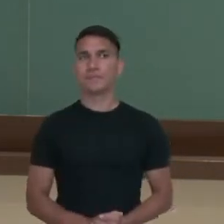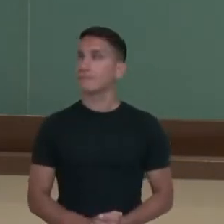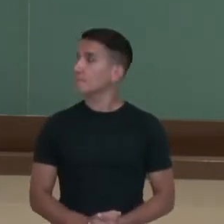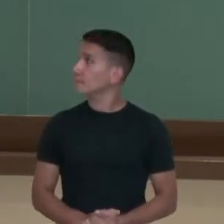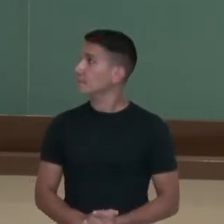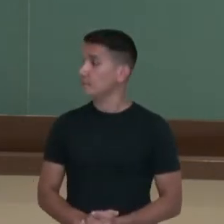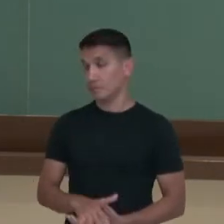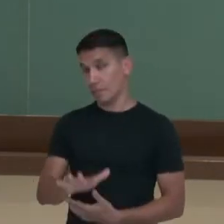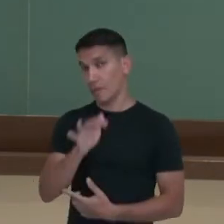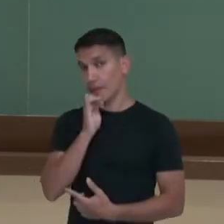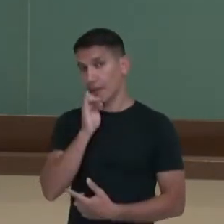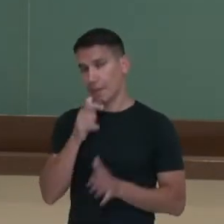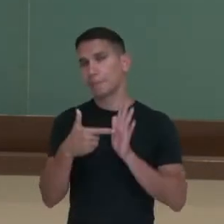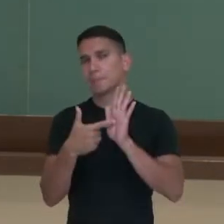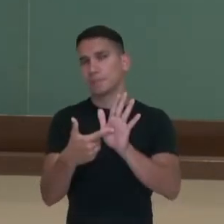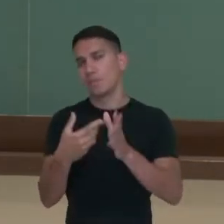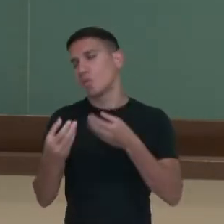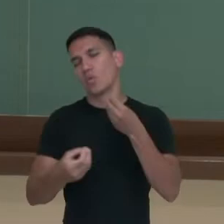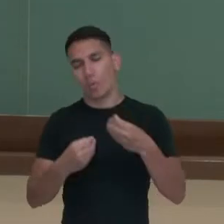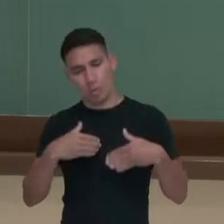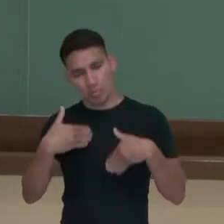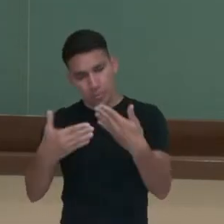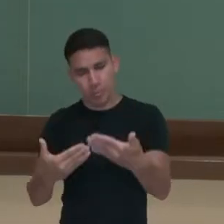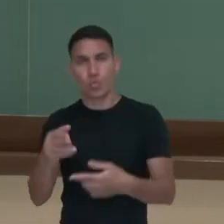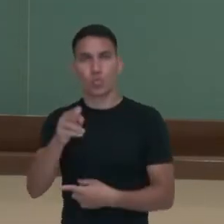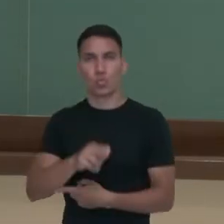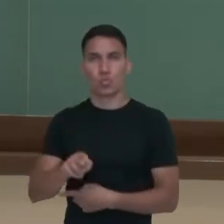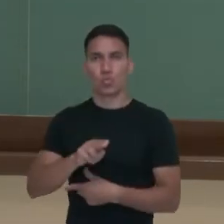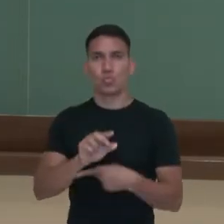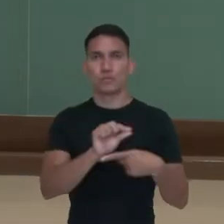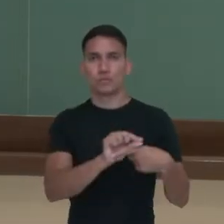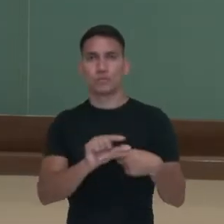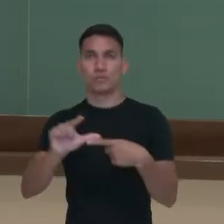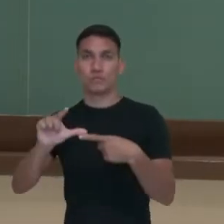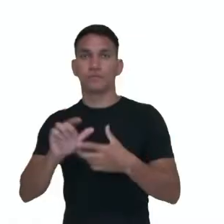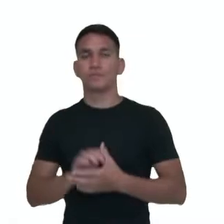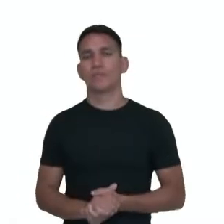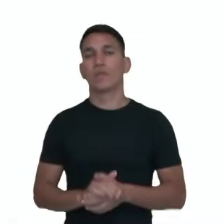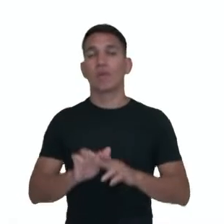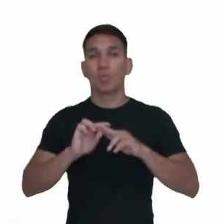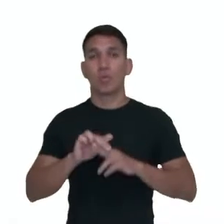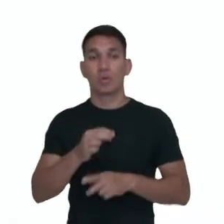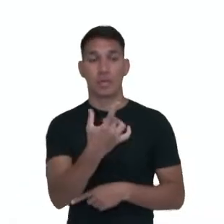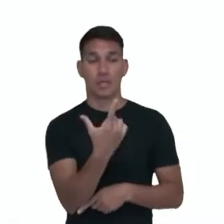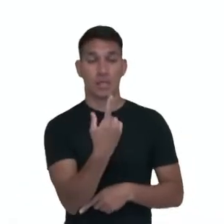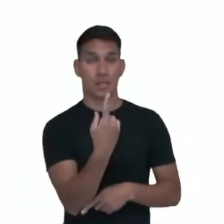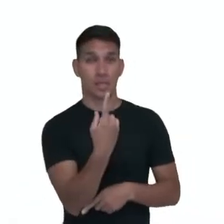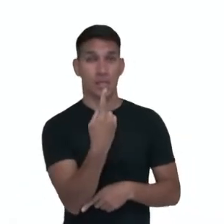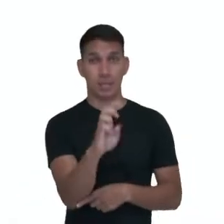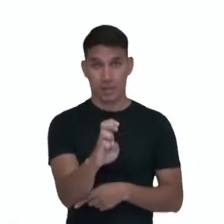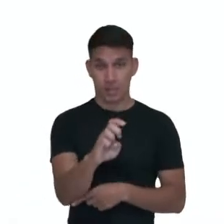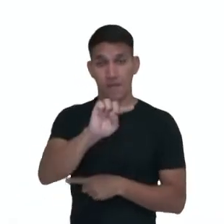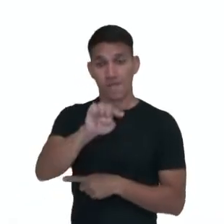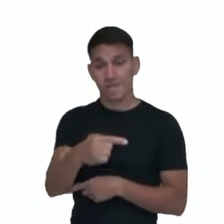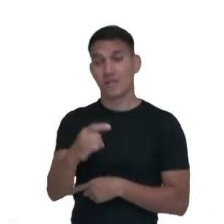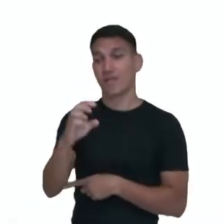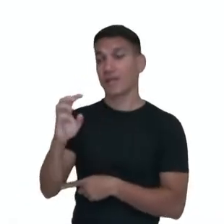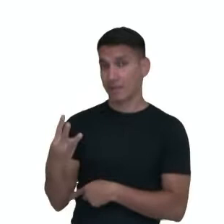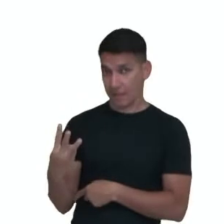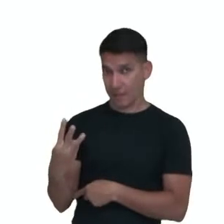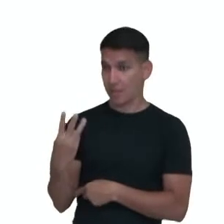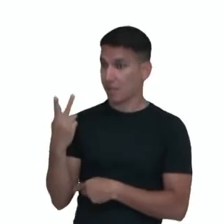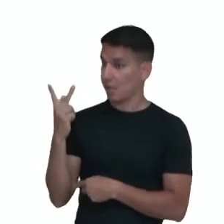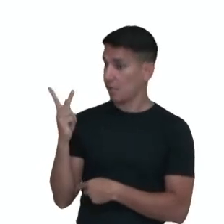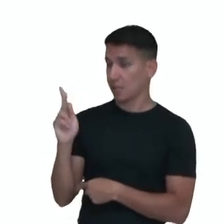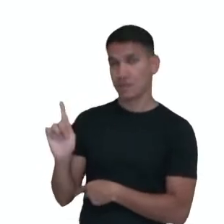Então, vamos ver um exemplo para utilizar a escala. Para transformar 15,3 kg em miligramas,